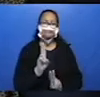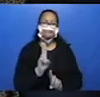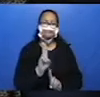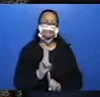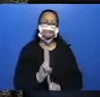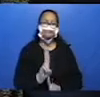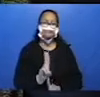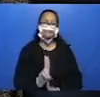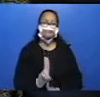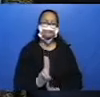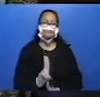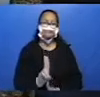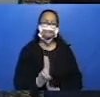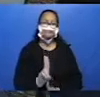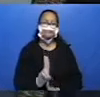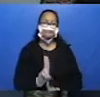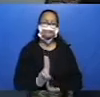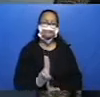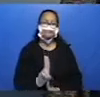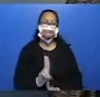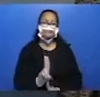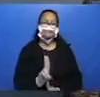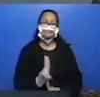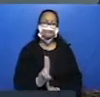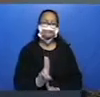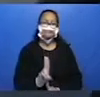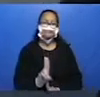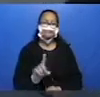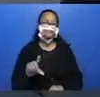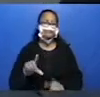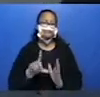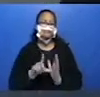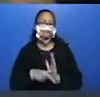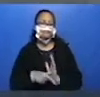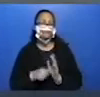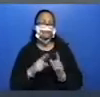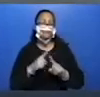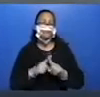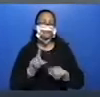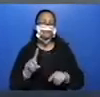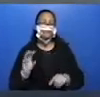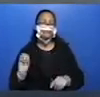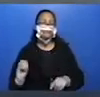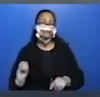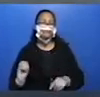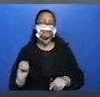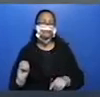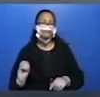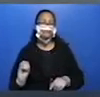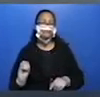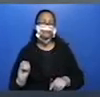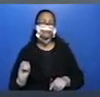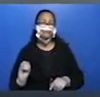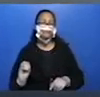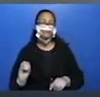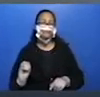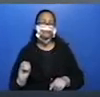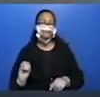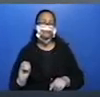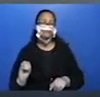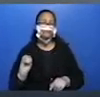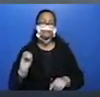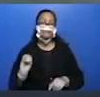linha? Na segunda linha, eu multipliquei por 10. Se eu multipliquei por 10, o 0 fica